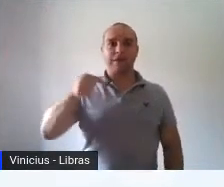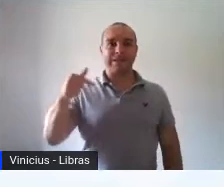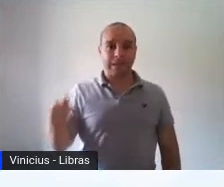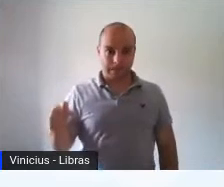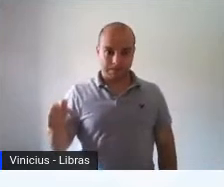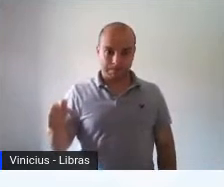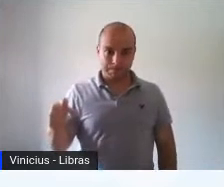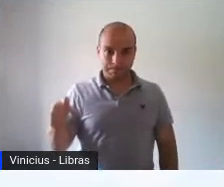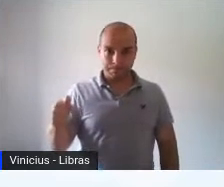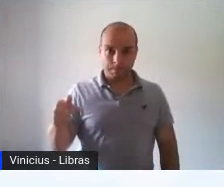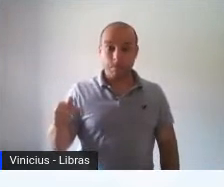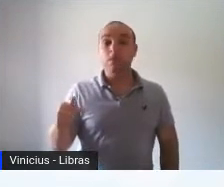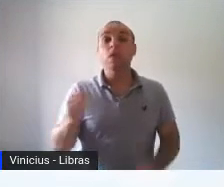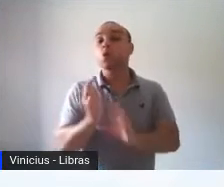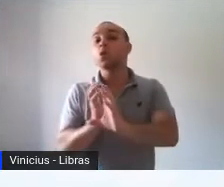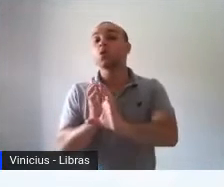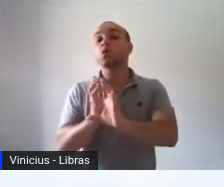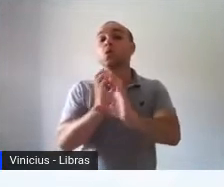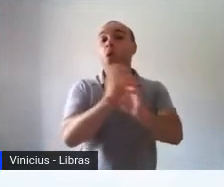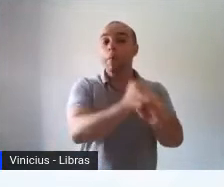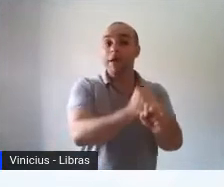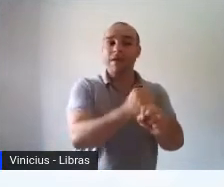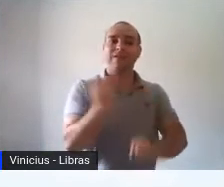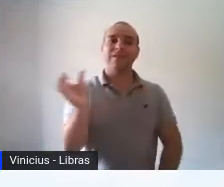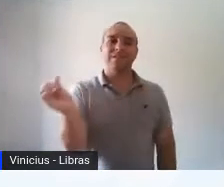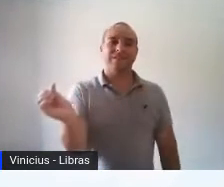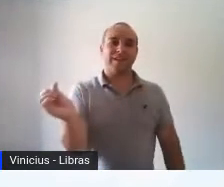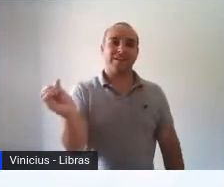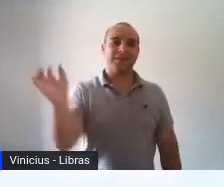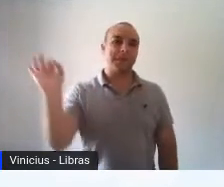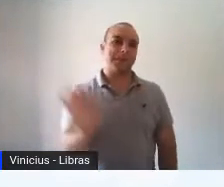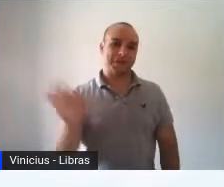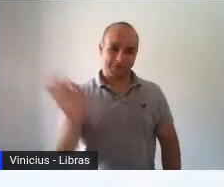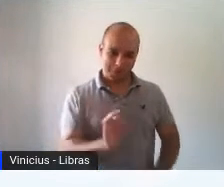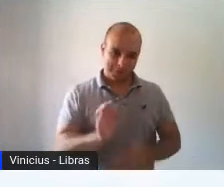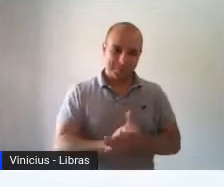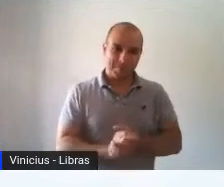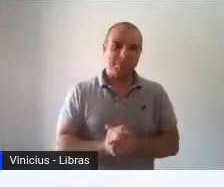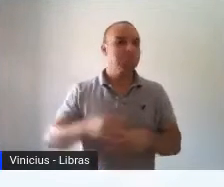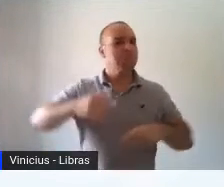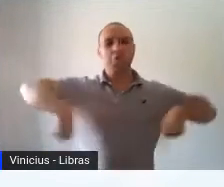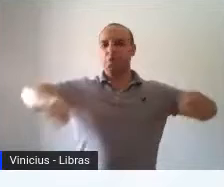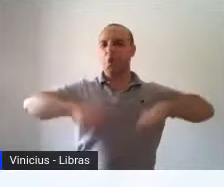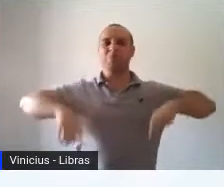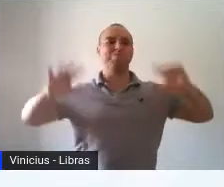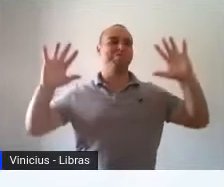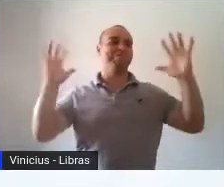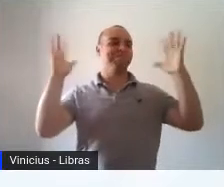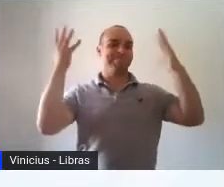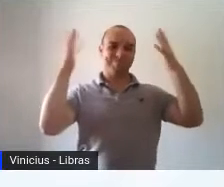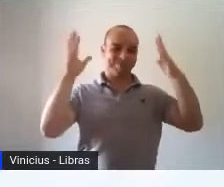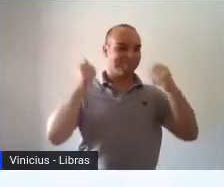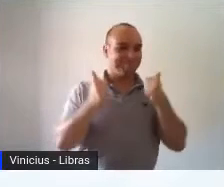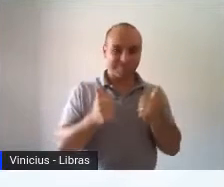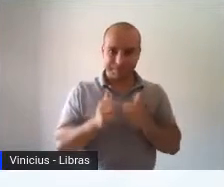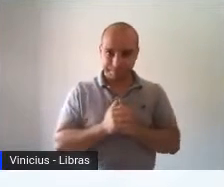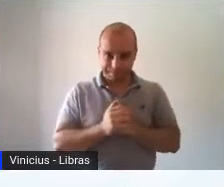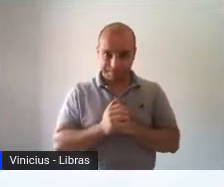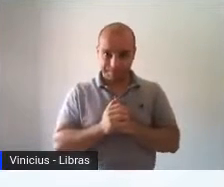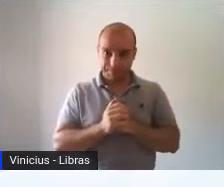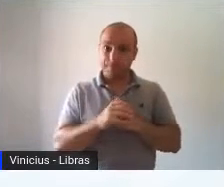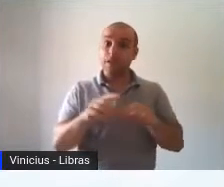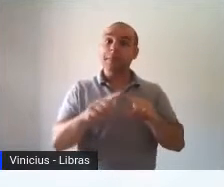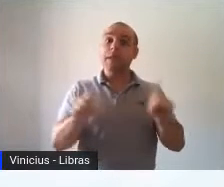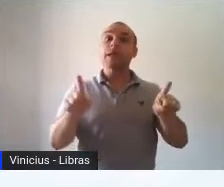gente conseguiu amarrar lá em 2016, é que, além desse reajuste, teria ser feito um arredondamento do valor